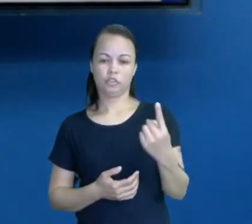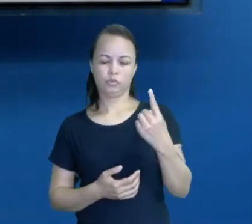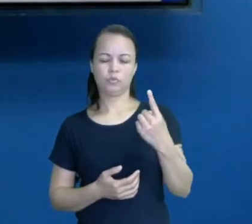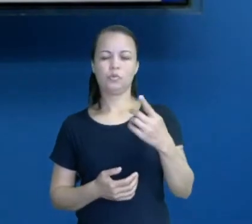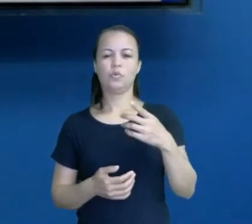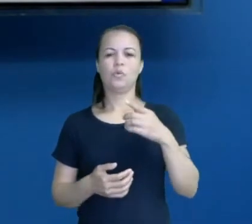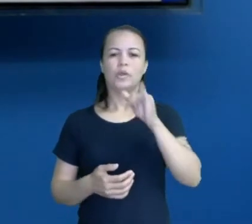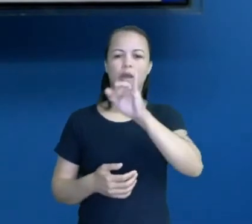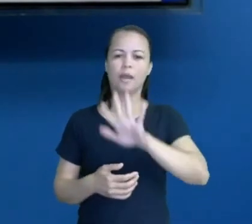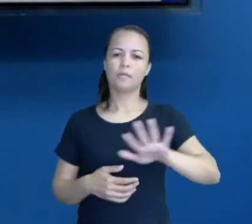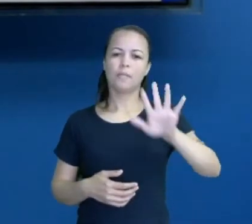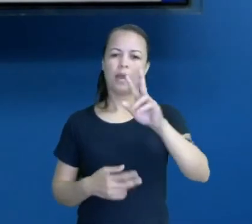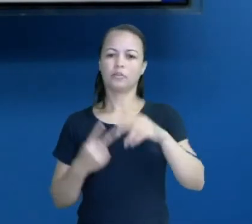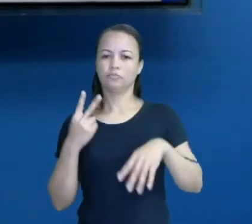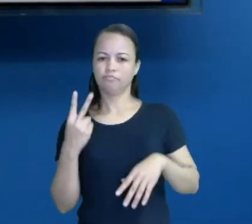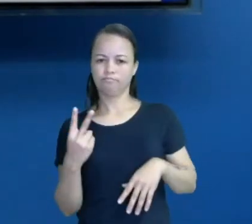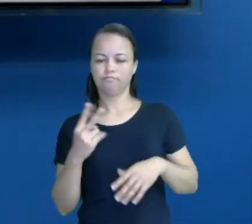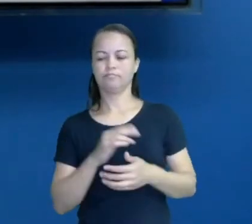a figura 2.